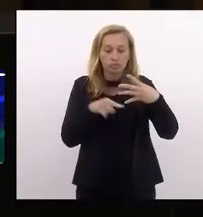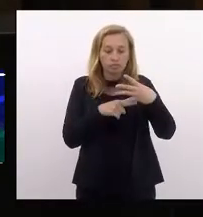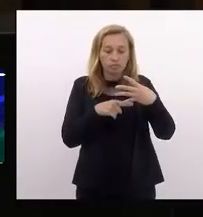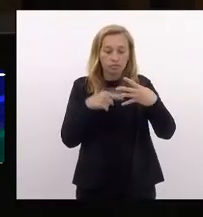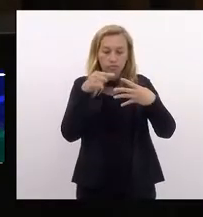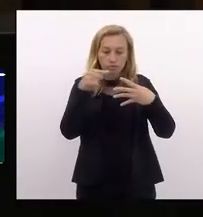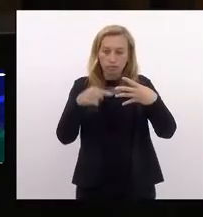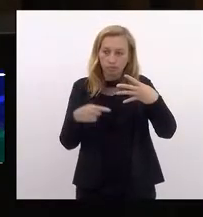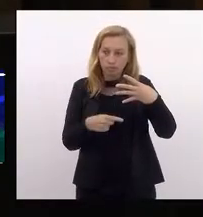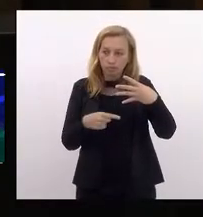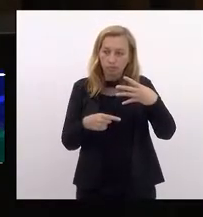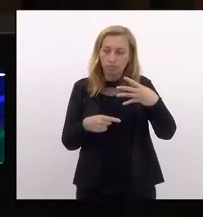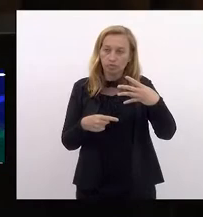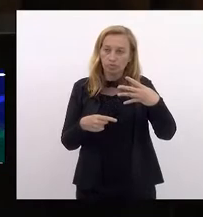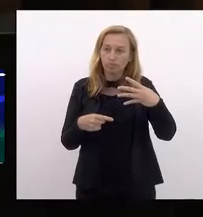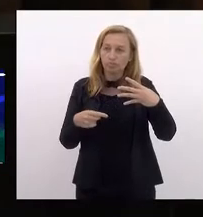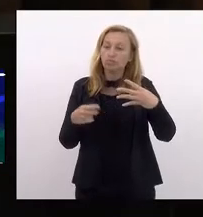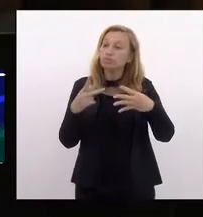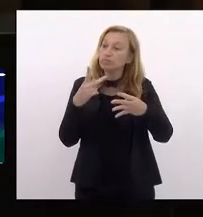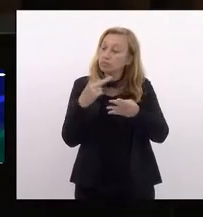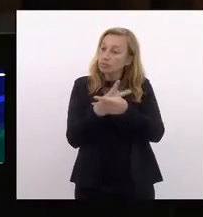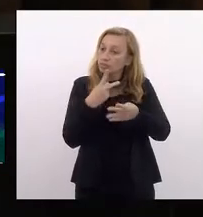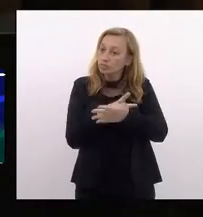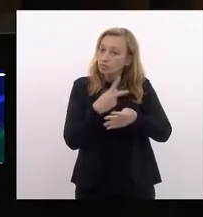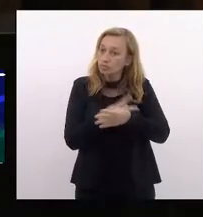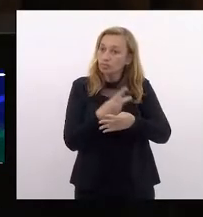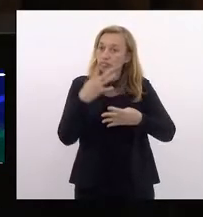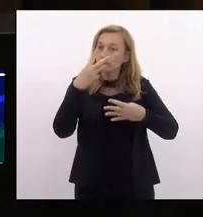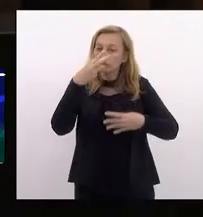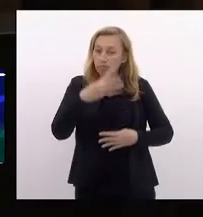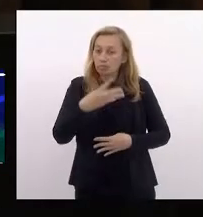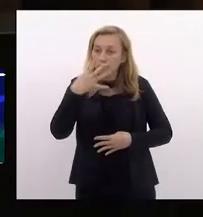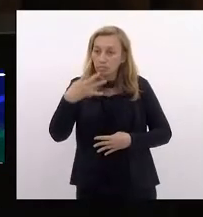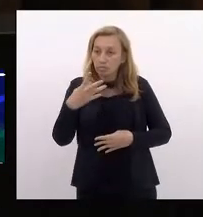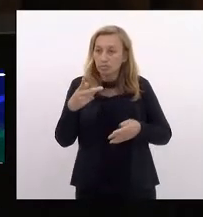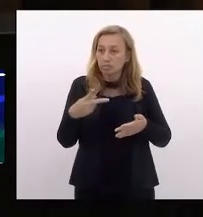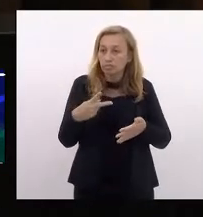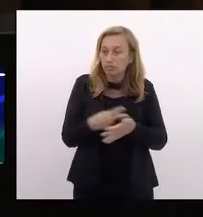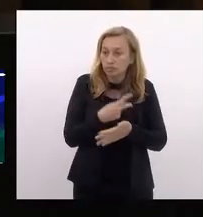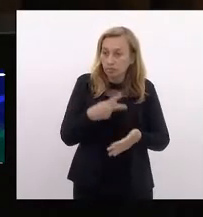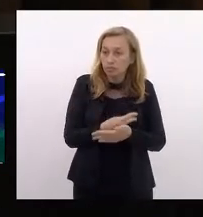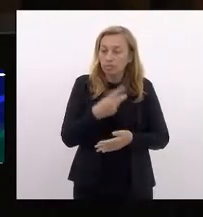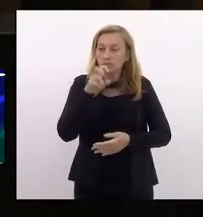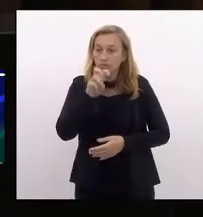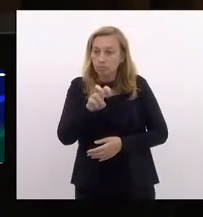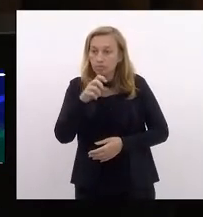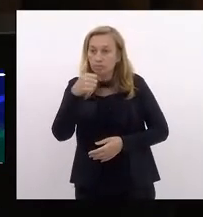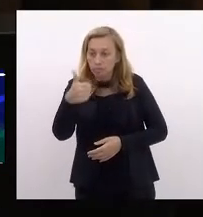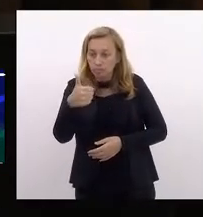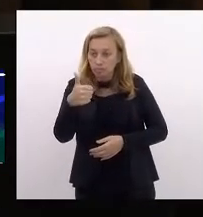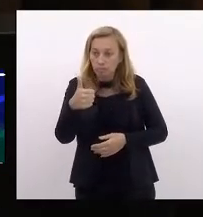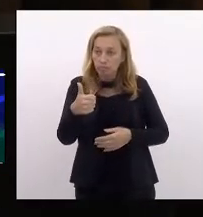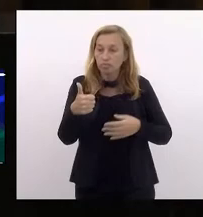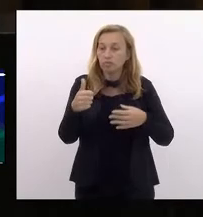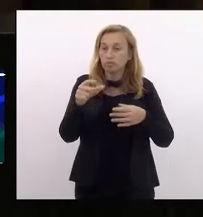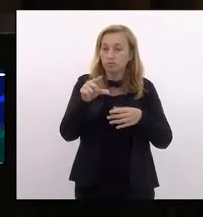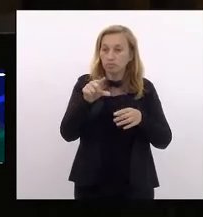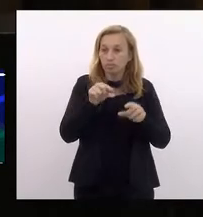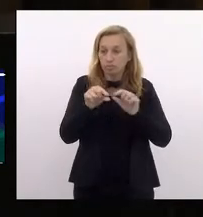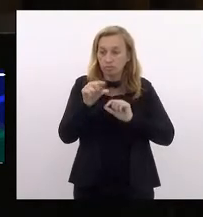e irregularidade 34 impropriedades e 51 determinações